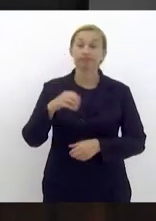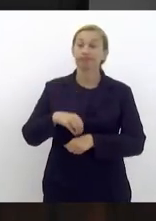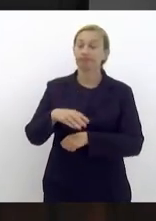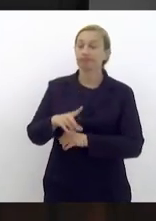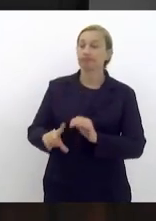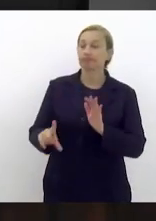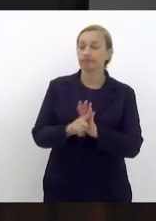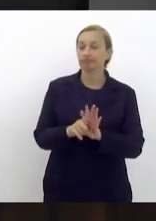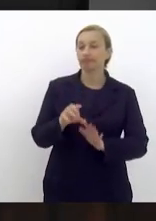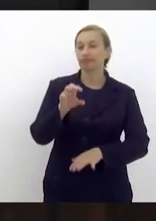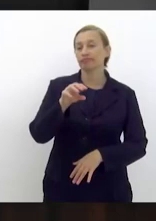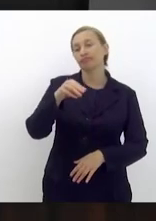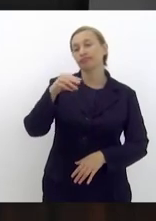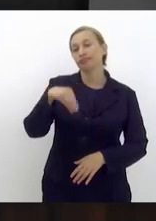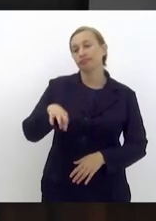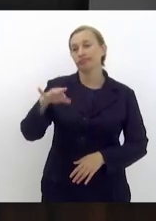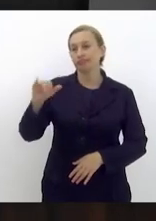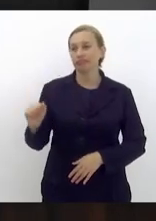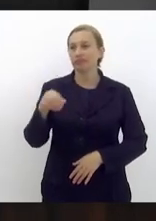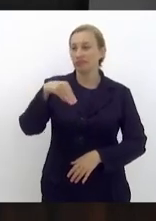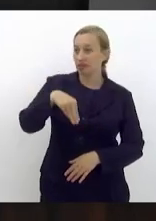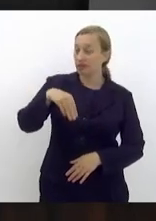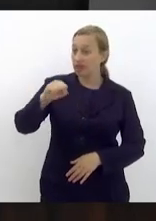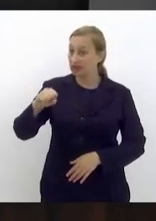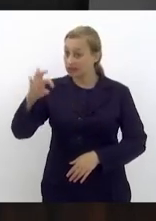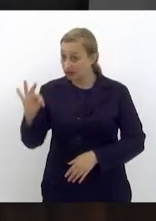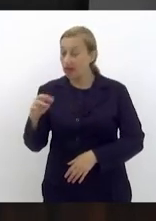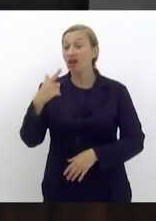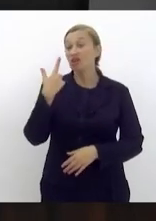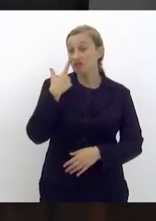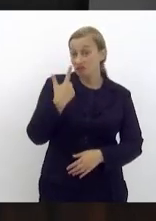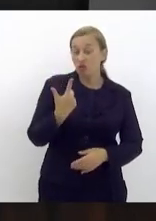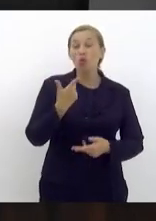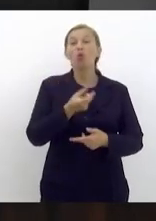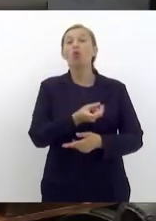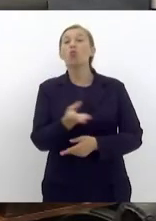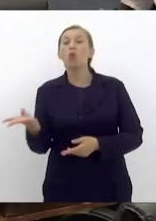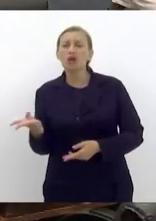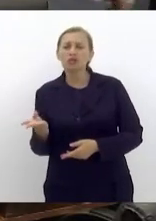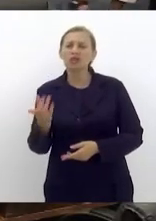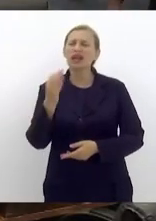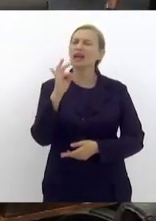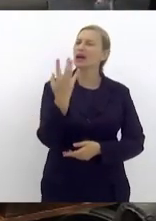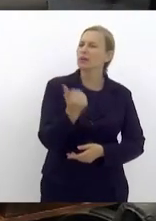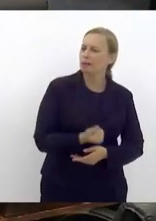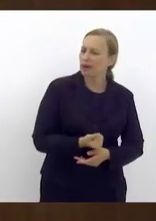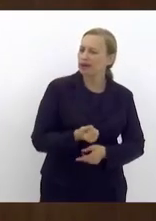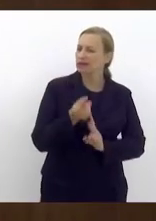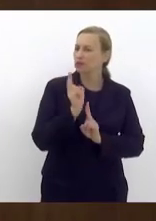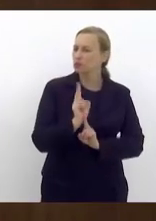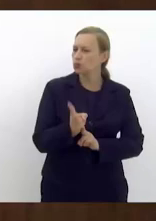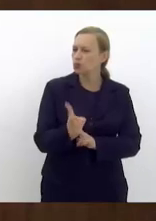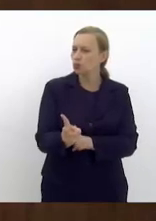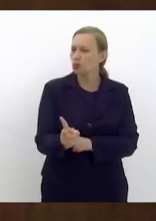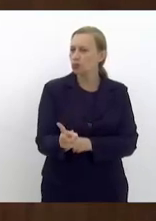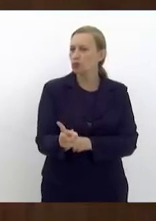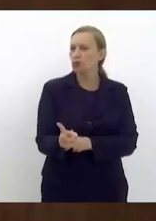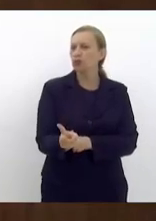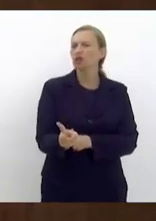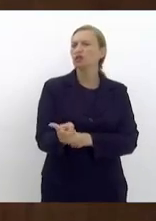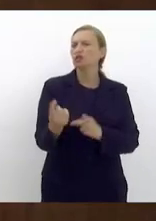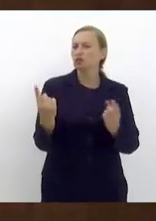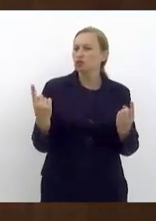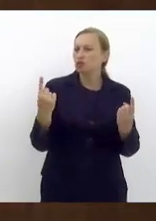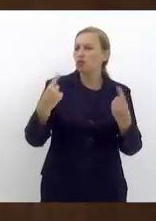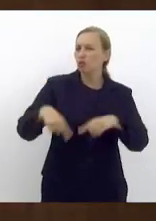deputada Marina do MST, e a gente tem visto o quanto que as campanhas permanentes de